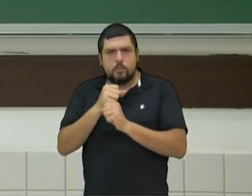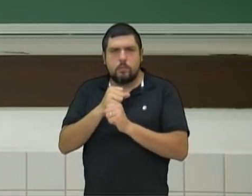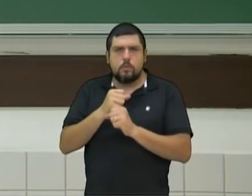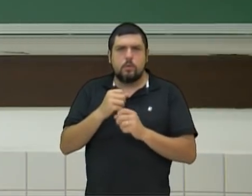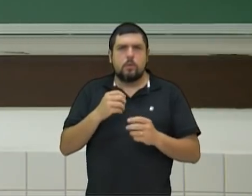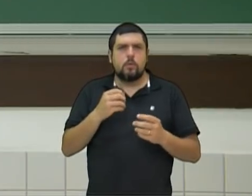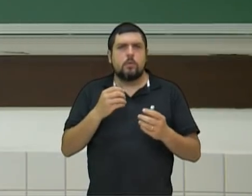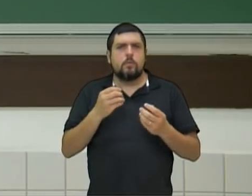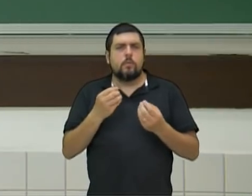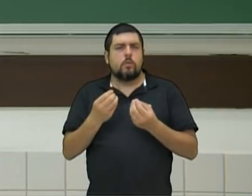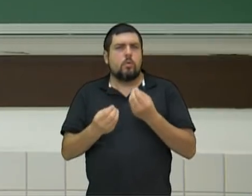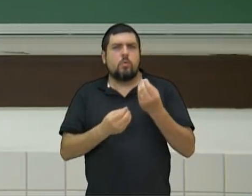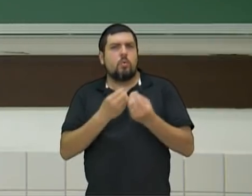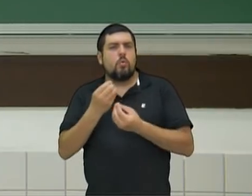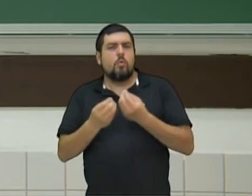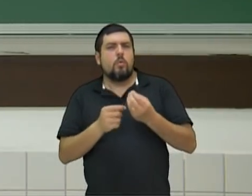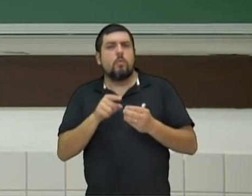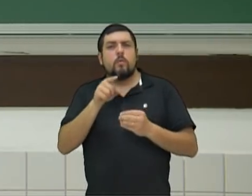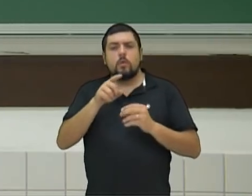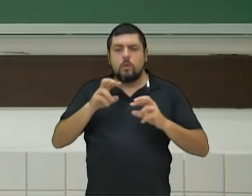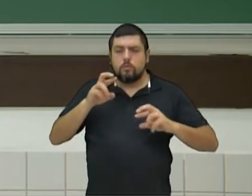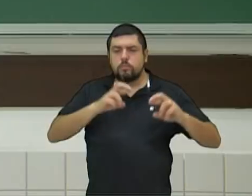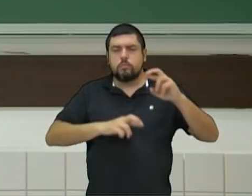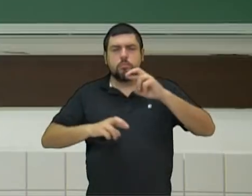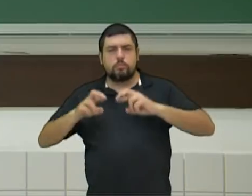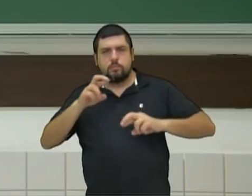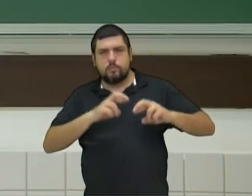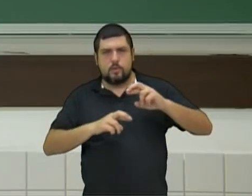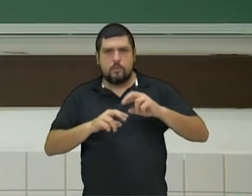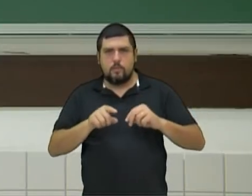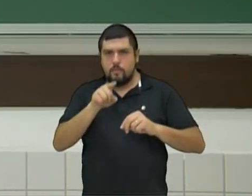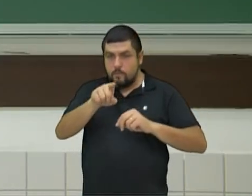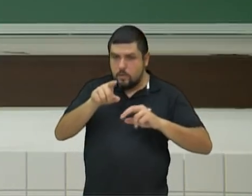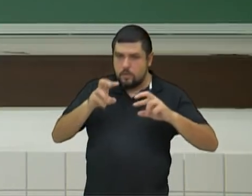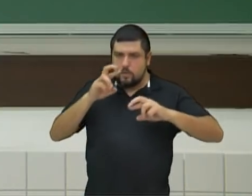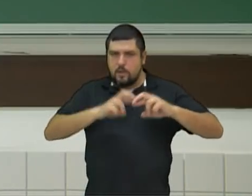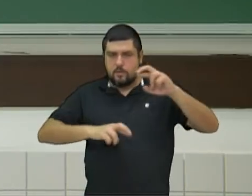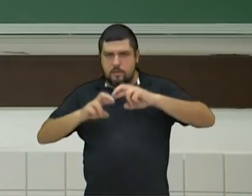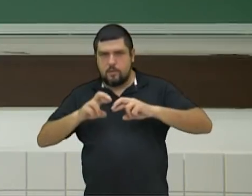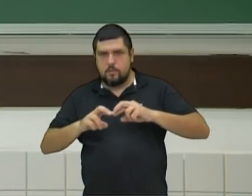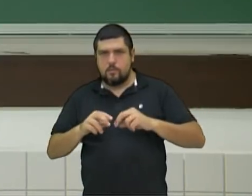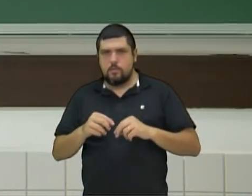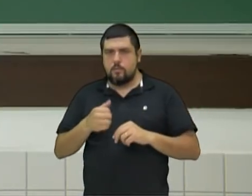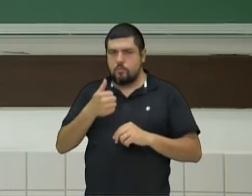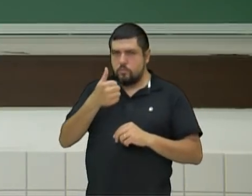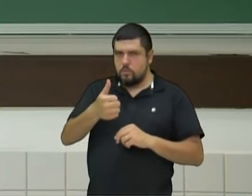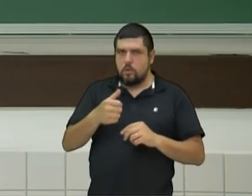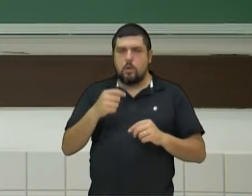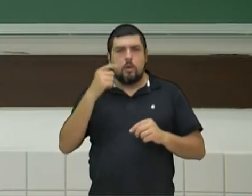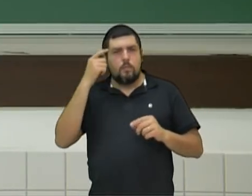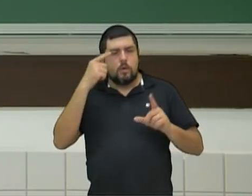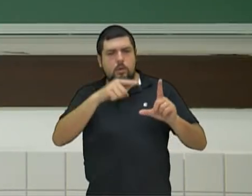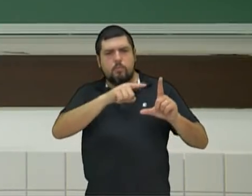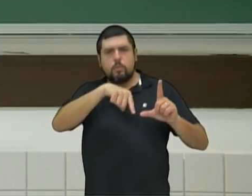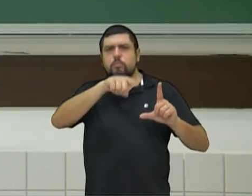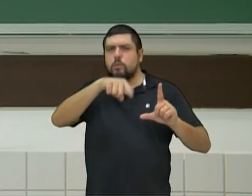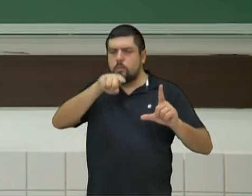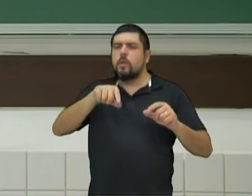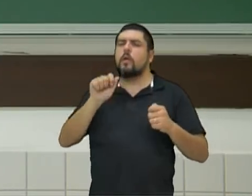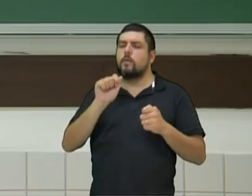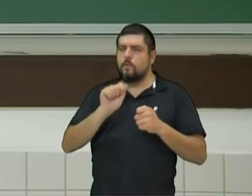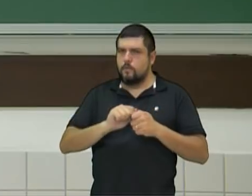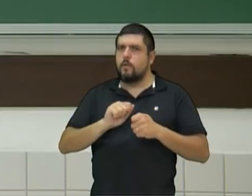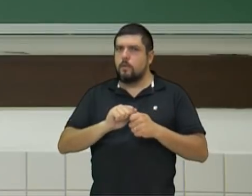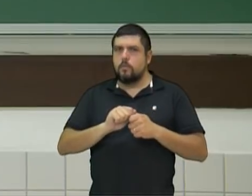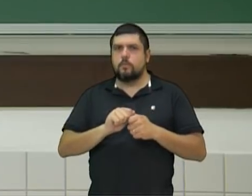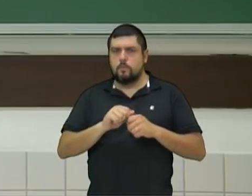podem analisar. Então, essa é a ideia do gráfico, analisem, tá bom? E nisso, na estatística, nós fazemos muito. E